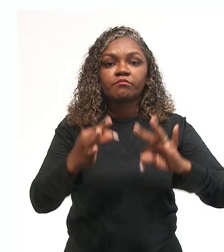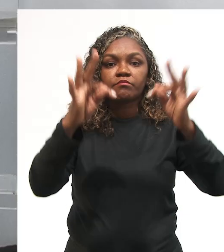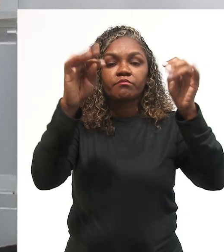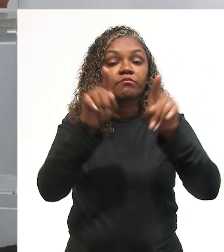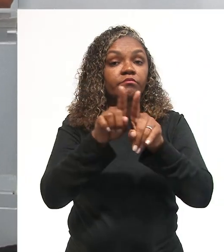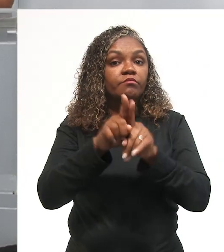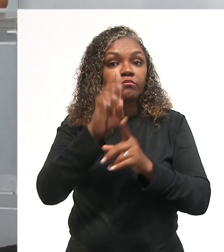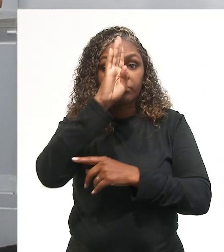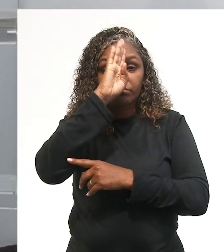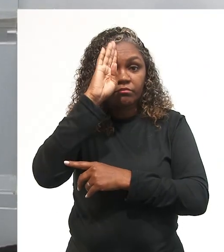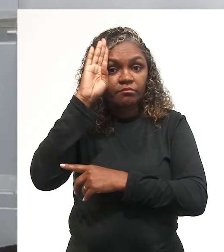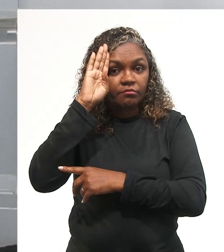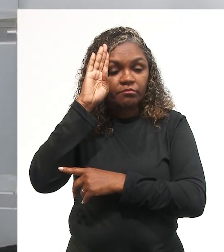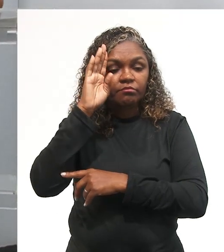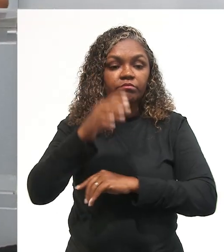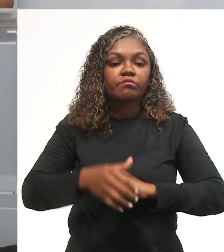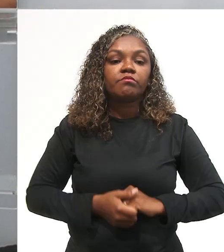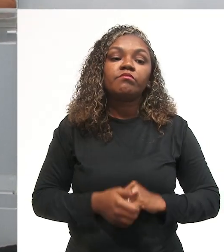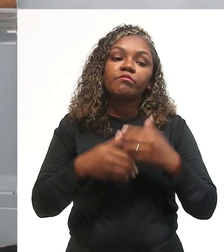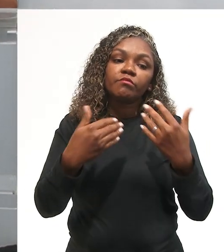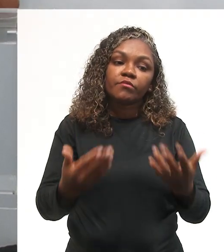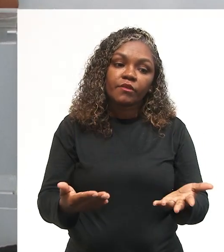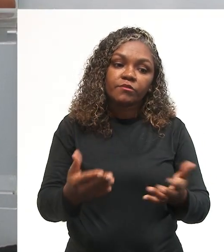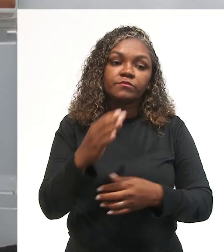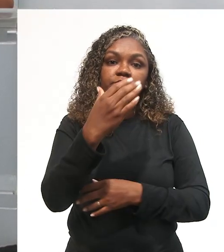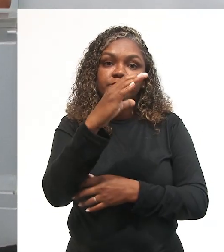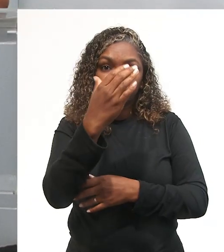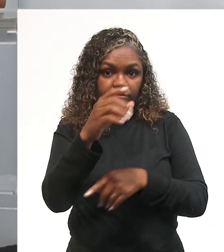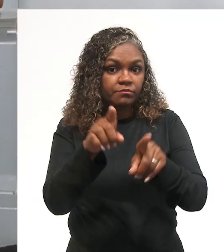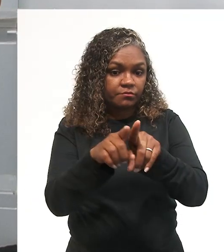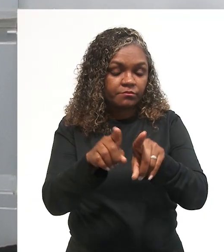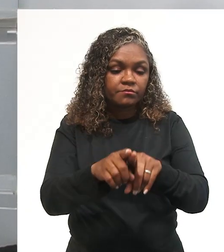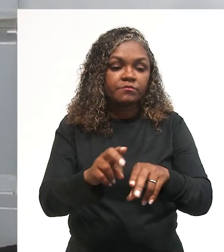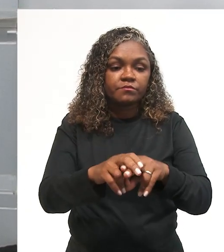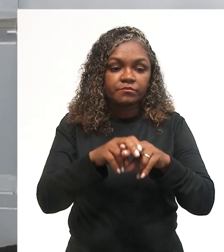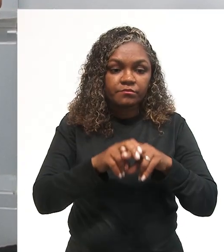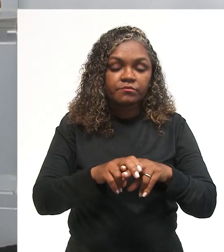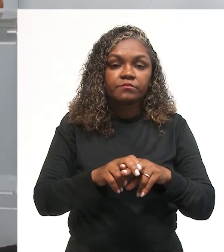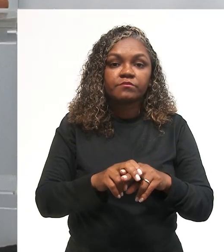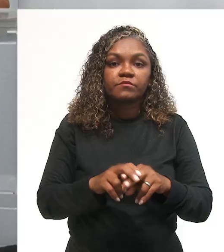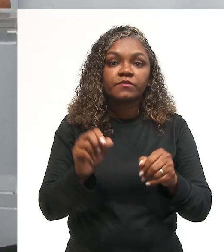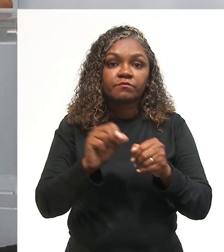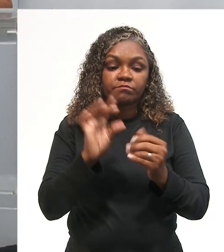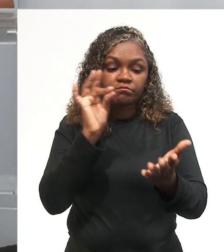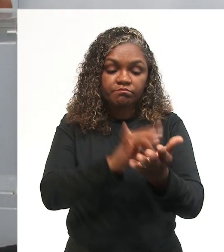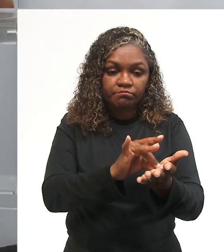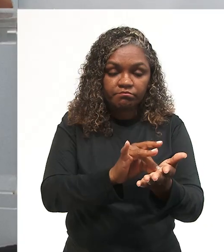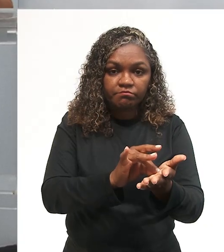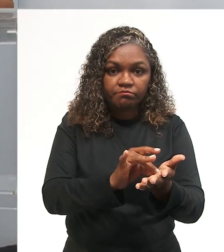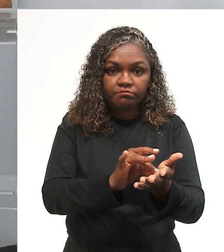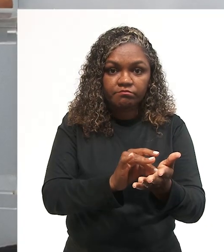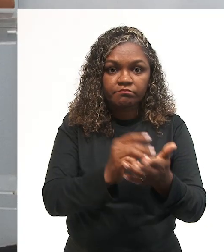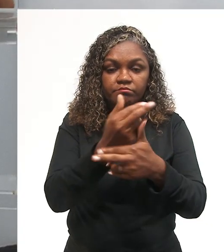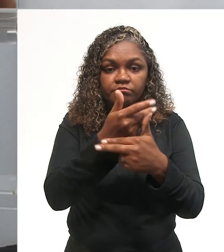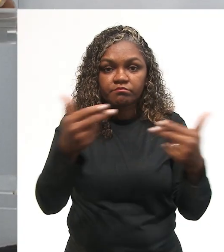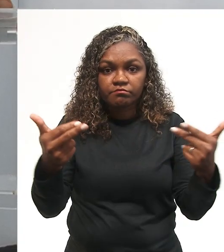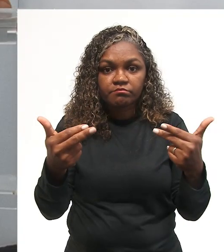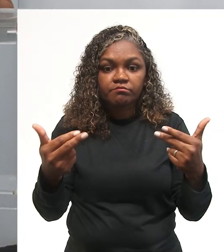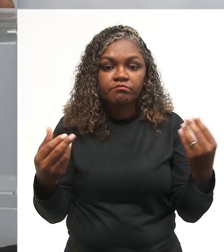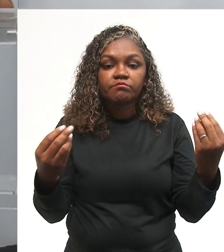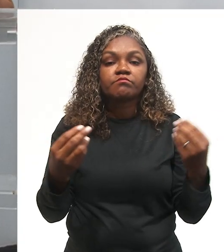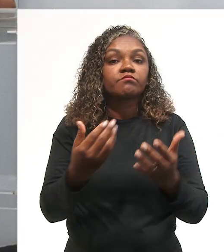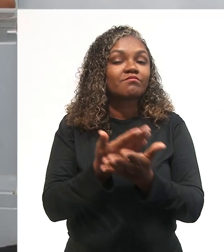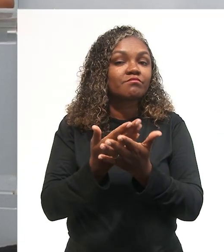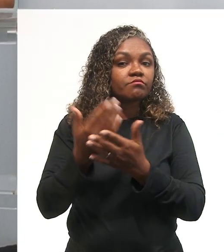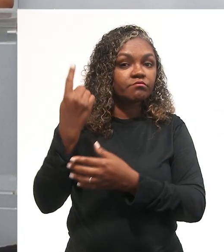tá? Então, o projeto, ele nada mais é do que a materialização de coisas que nós estamos falando desde a nossa